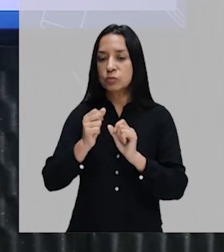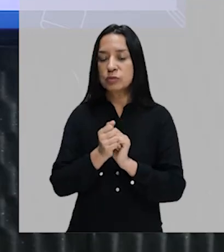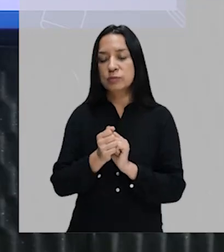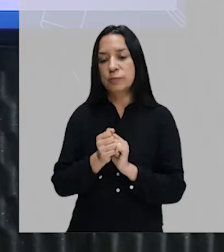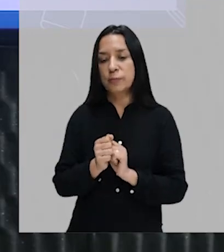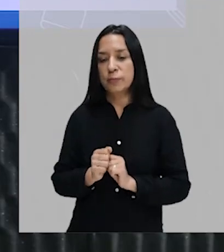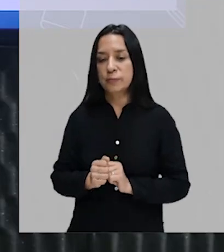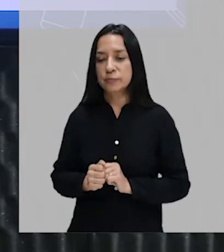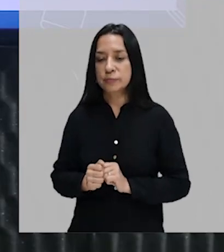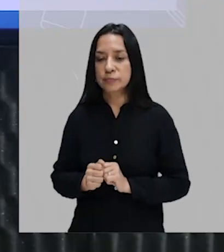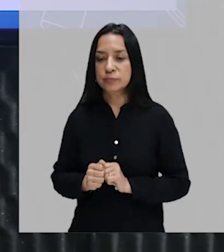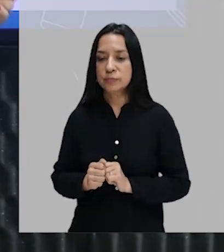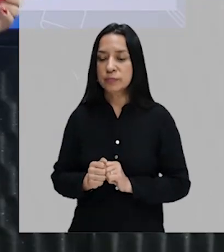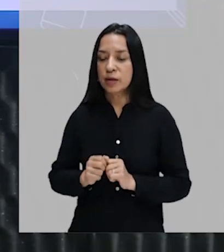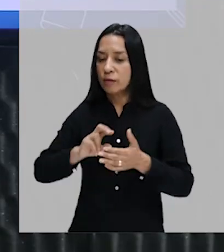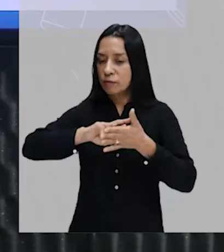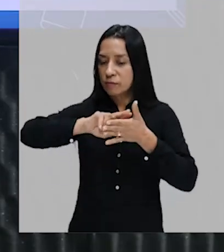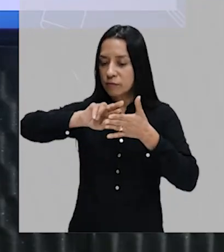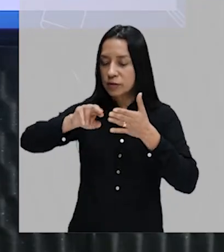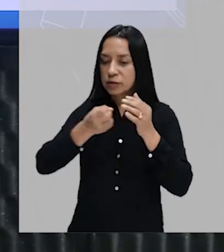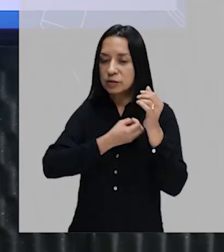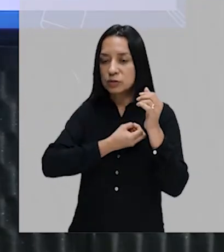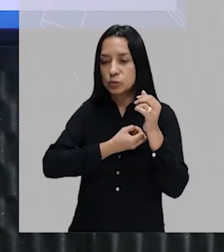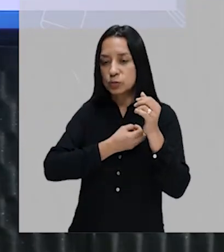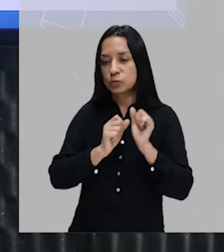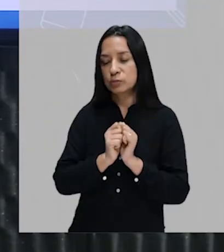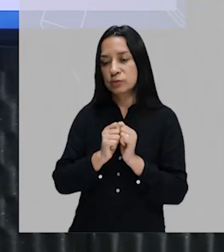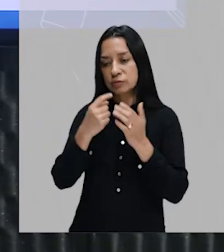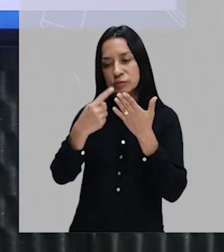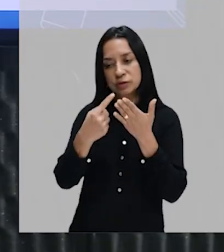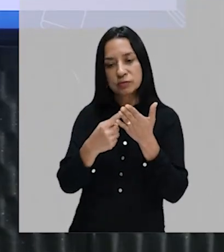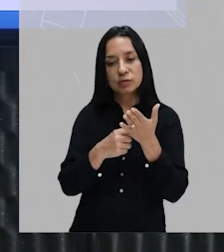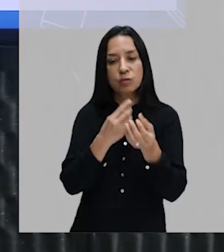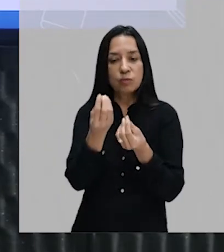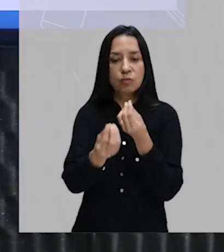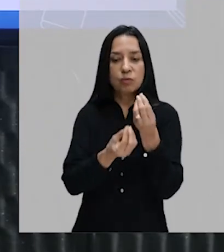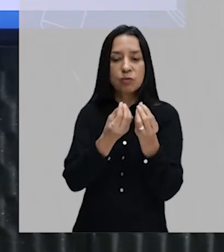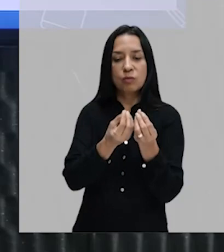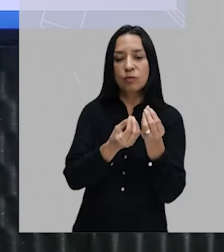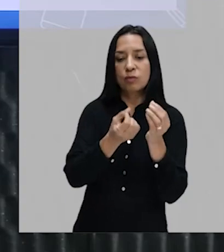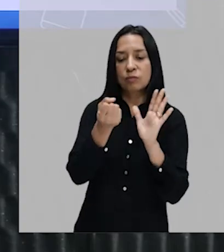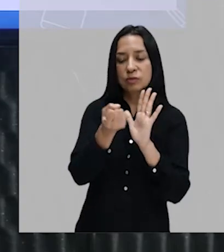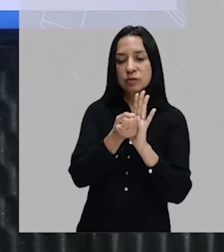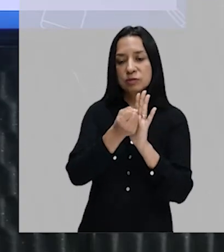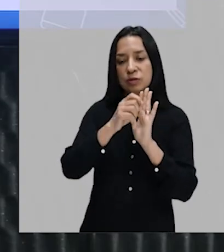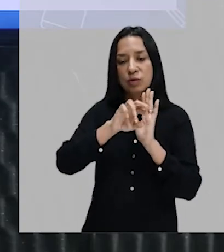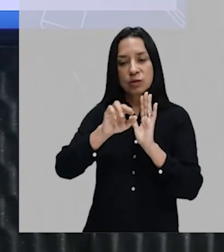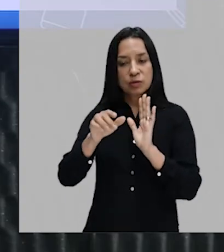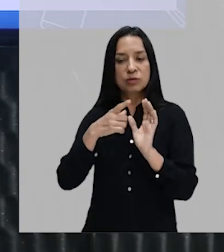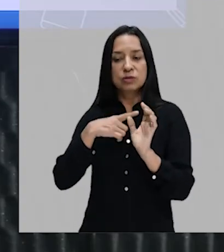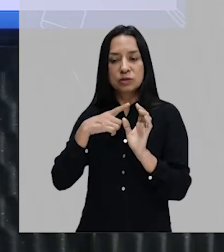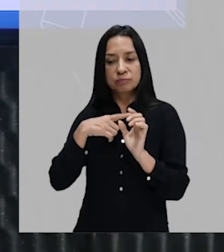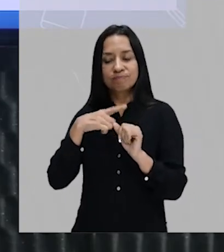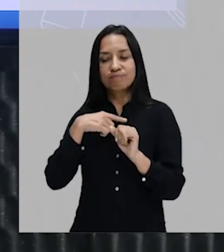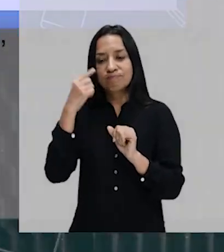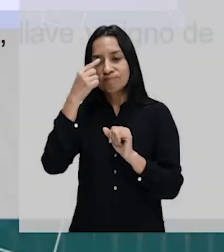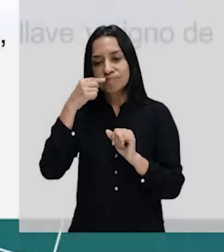de número e, em alguns casos, classificam-se como signos ortográficos já existentes no